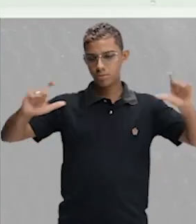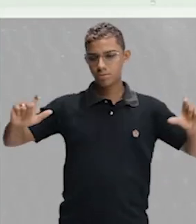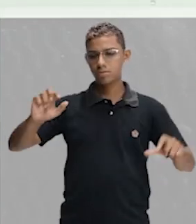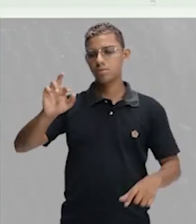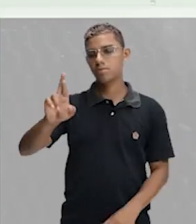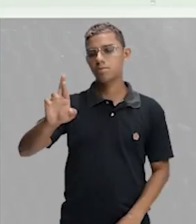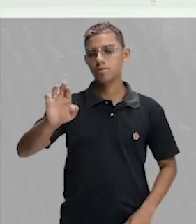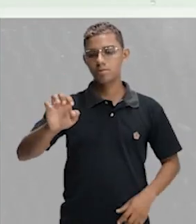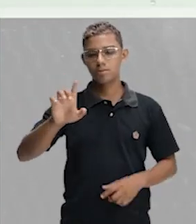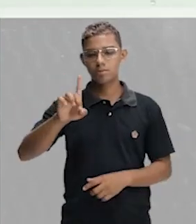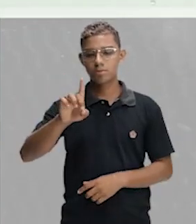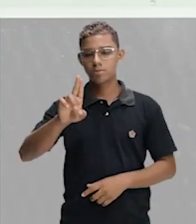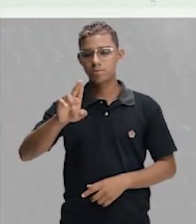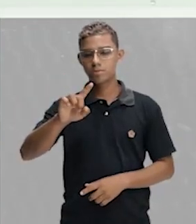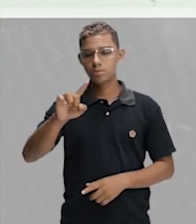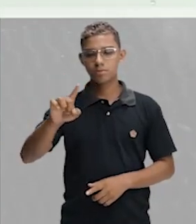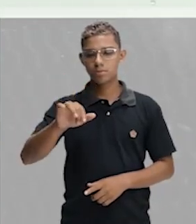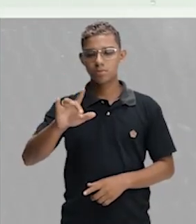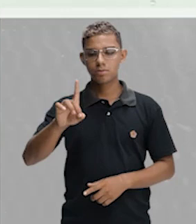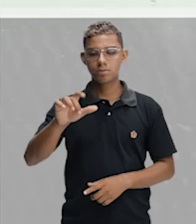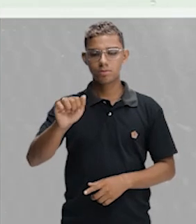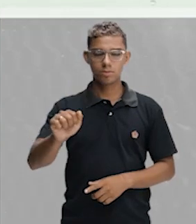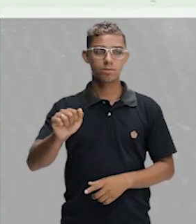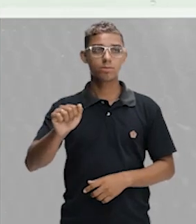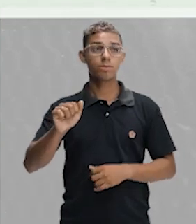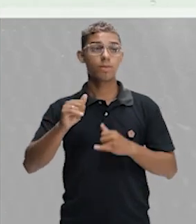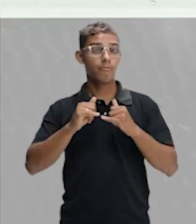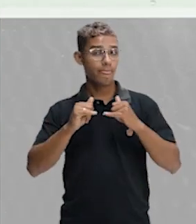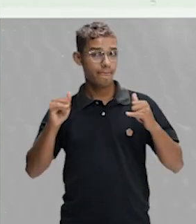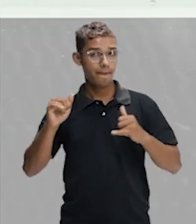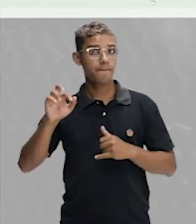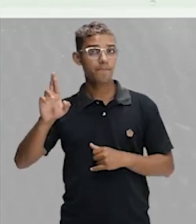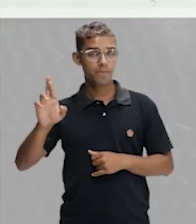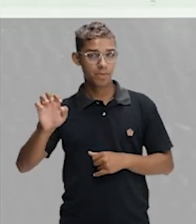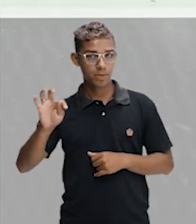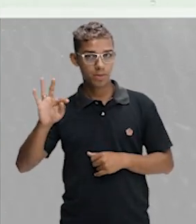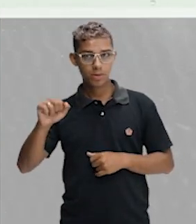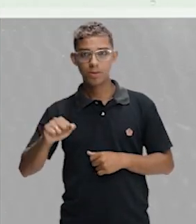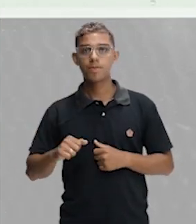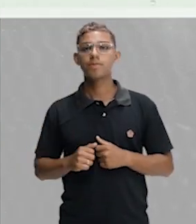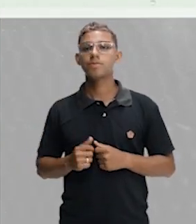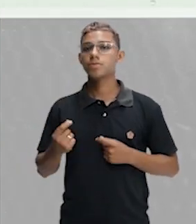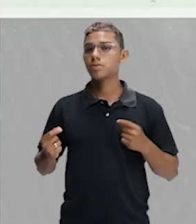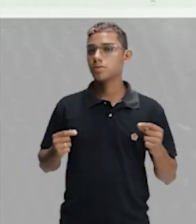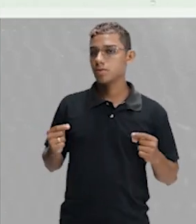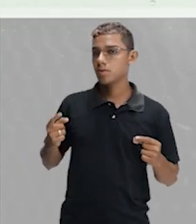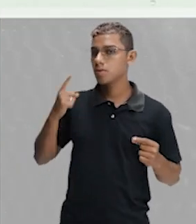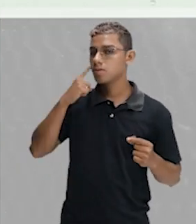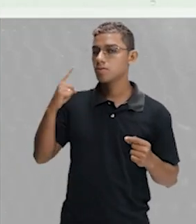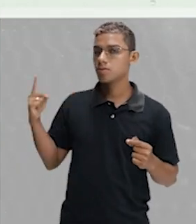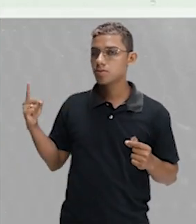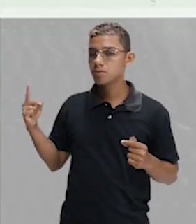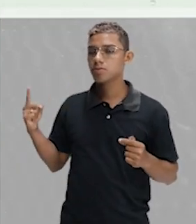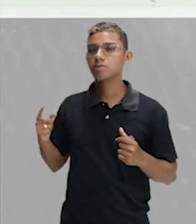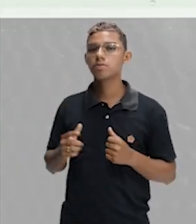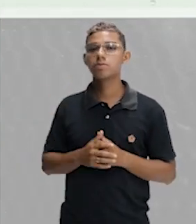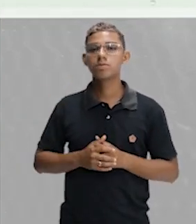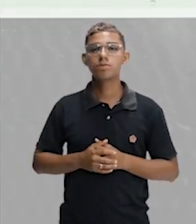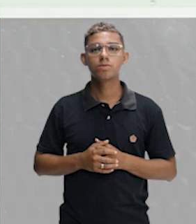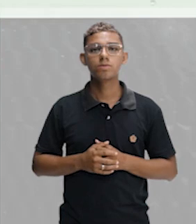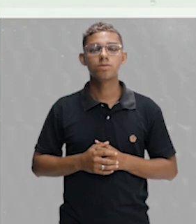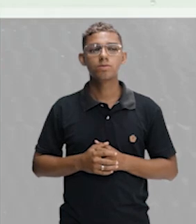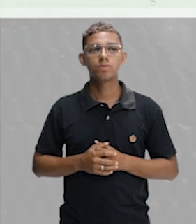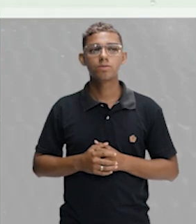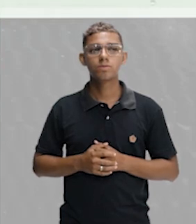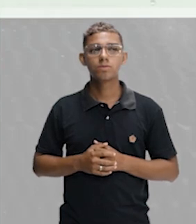baixa substituir o m e o n então eu Y de R vai ser igual a